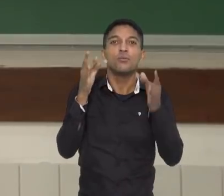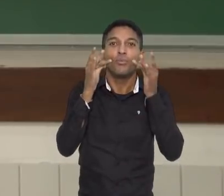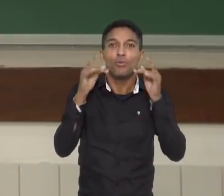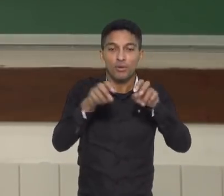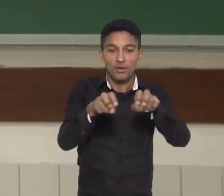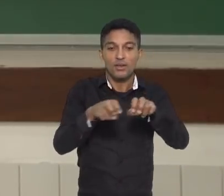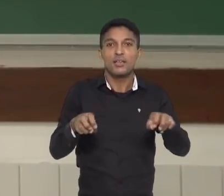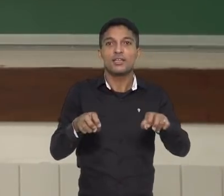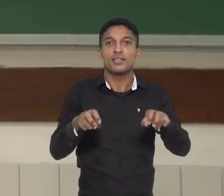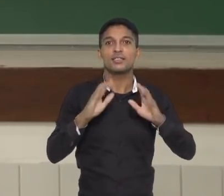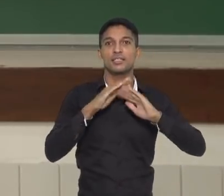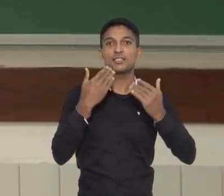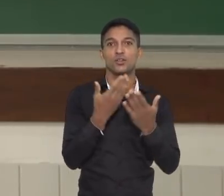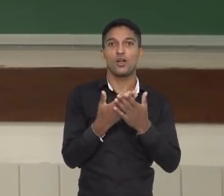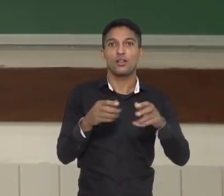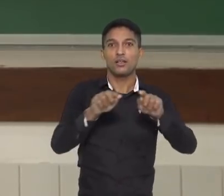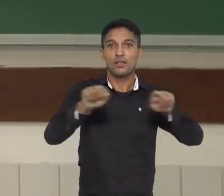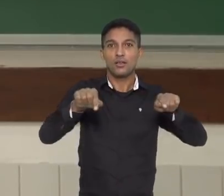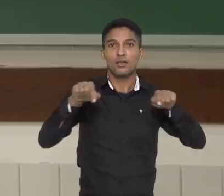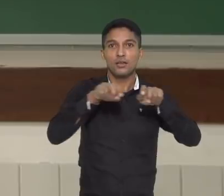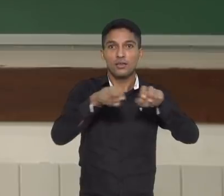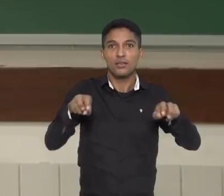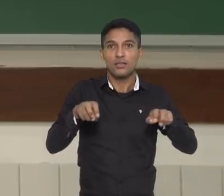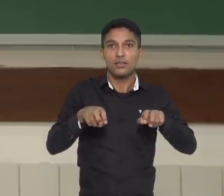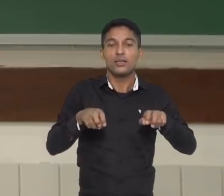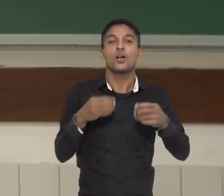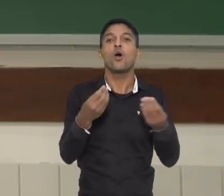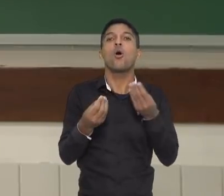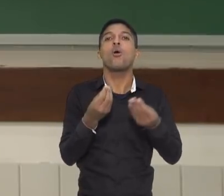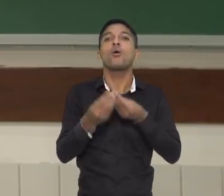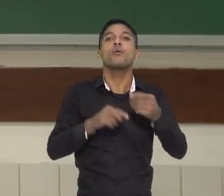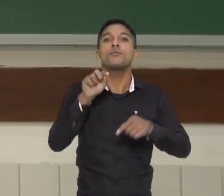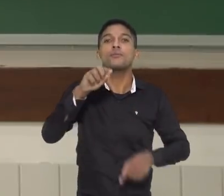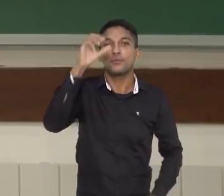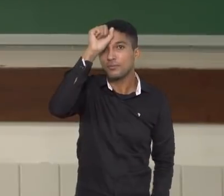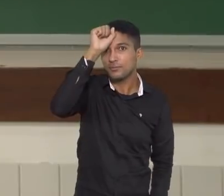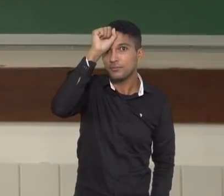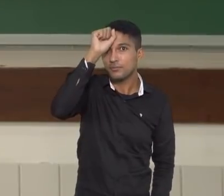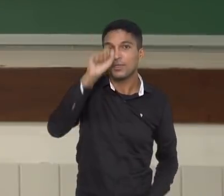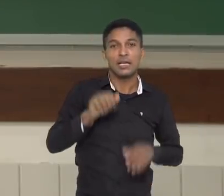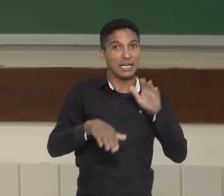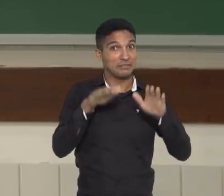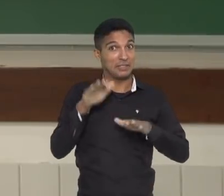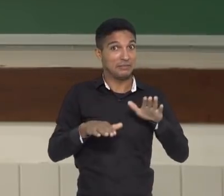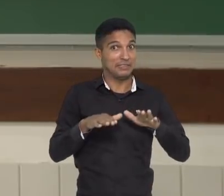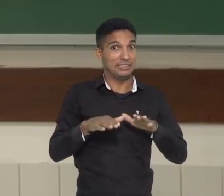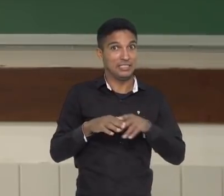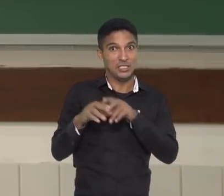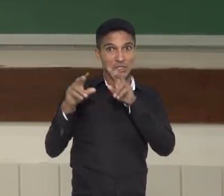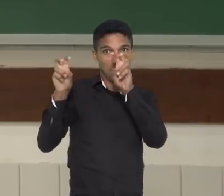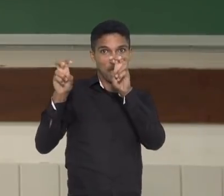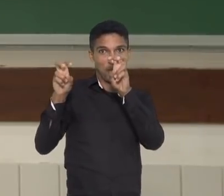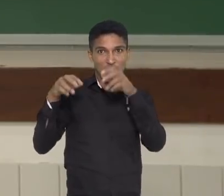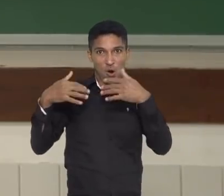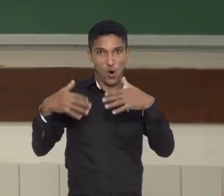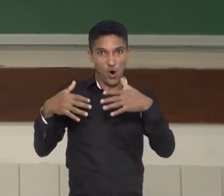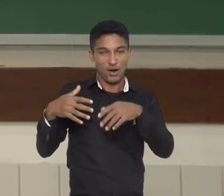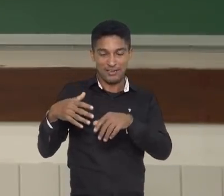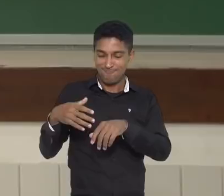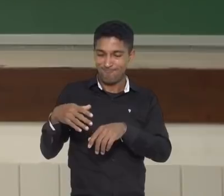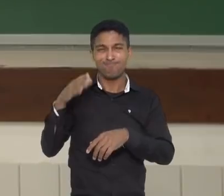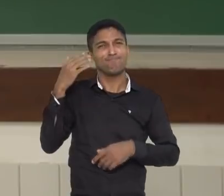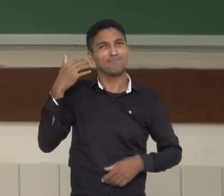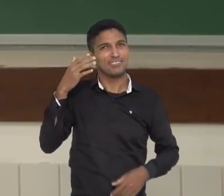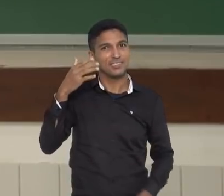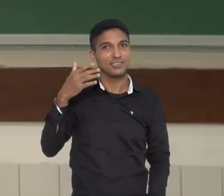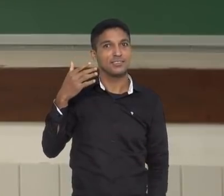é assim que funciona o aprendizado? Às vezes vocês são bem craques no assunto e vocês ensinam a